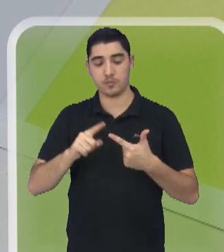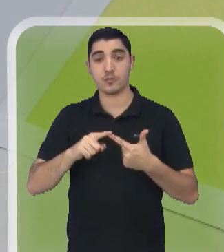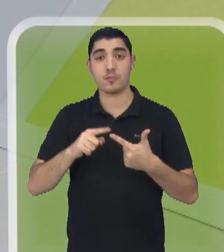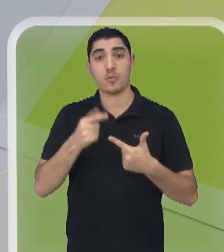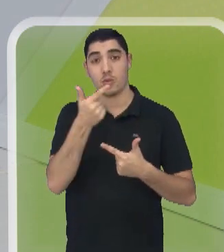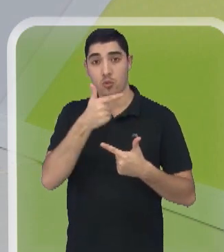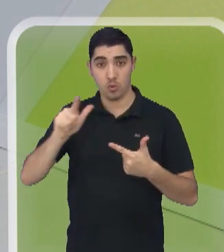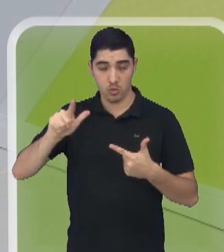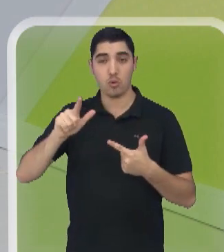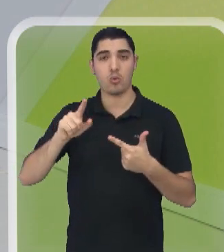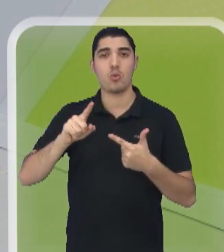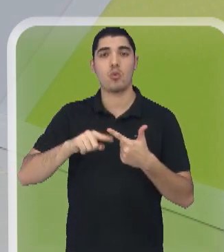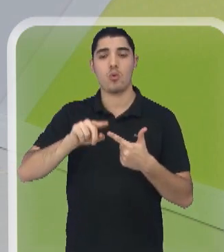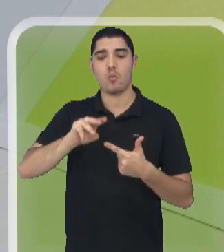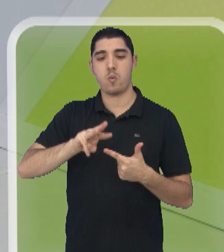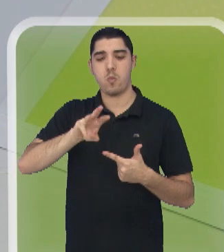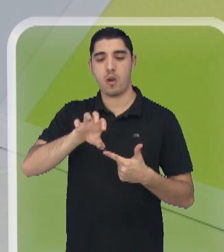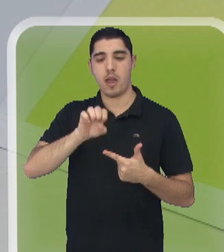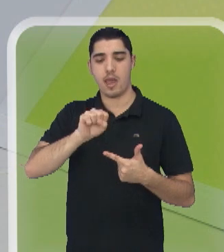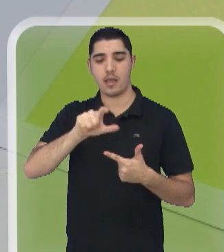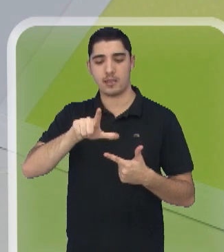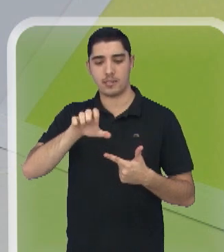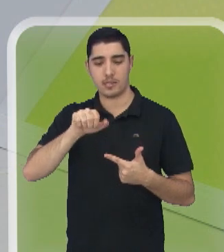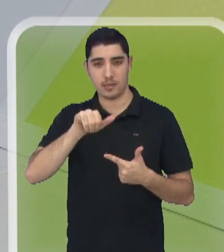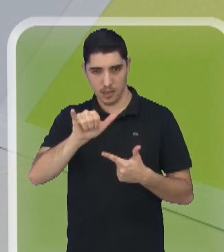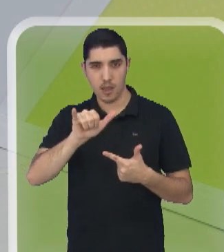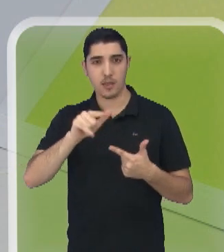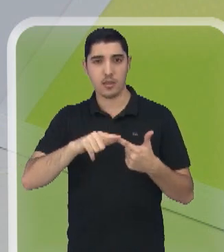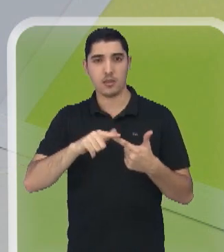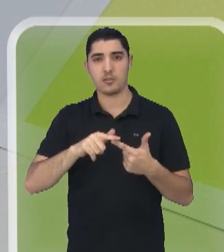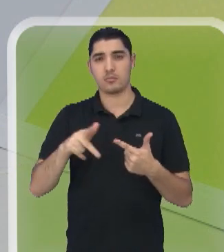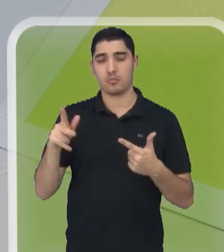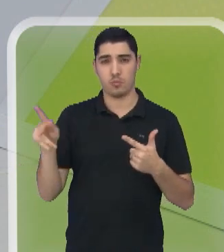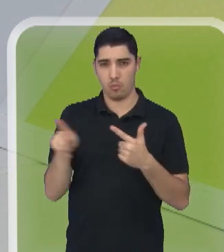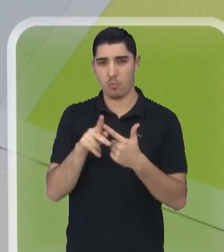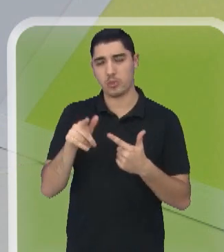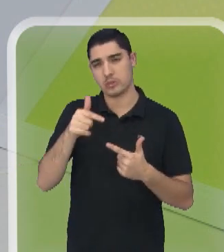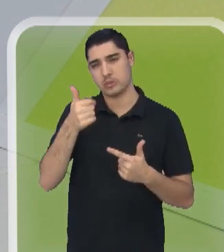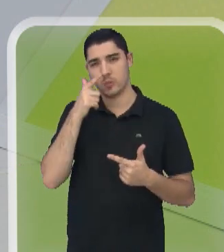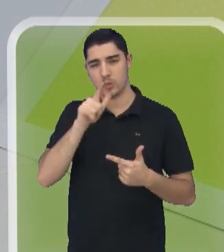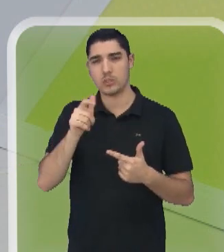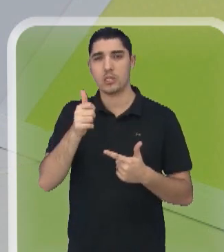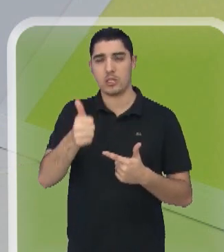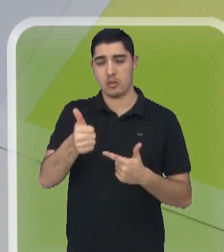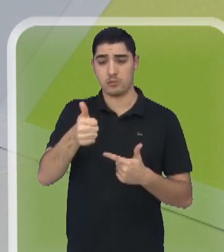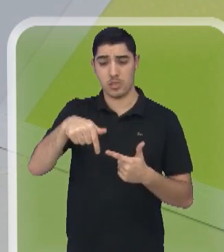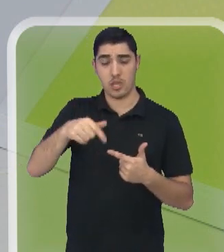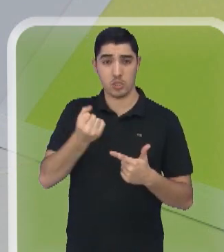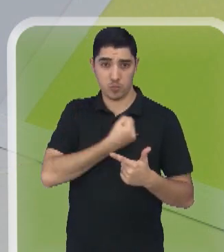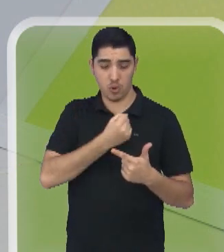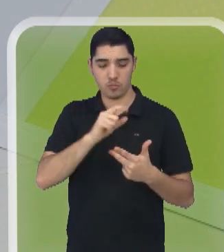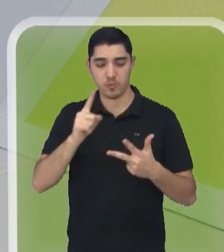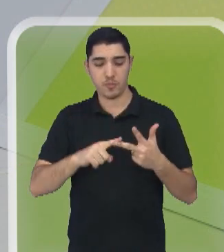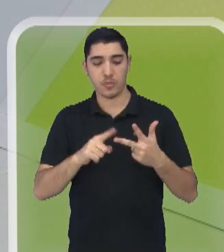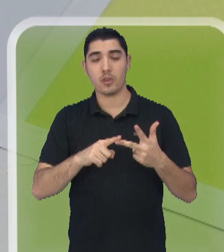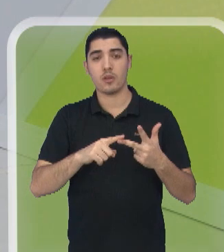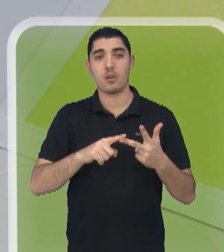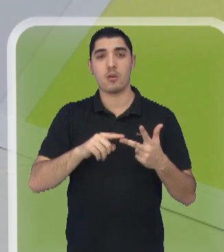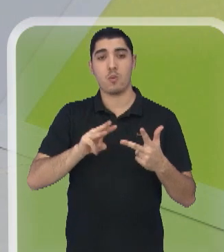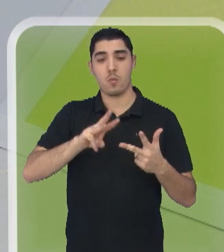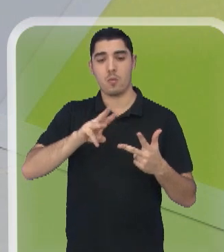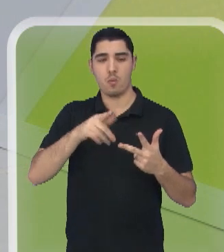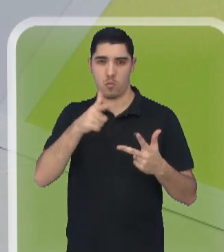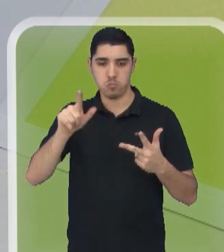assistências, seguido pelo Wesley, 18 pontos, 6 rebotes e 2 assistências, e o Alexei, 16 pontos, 5 rebotes e